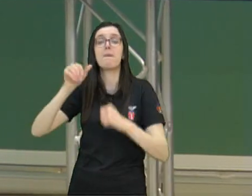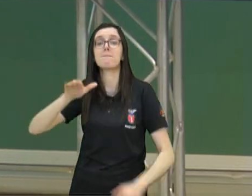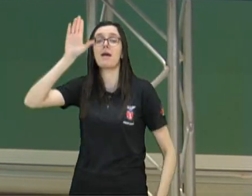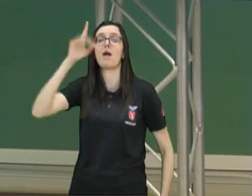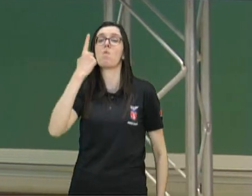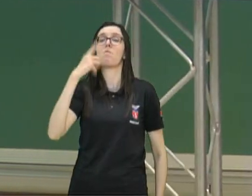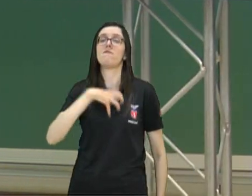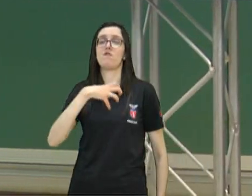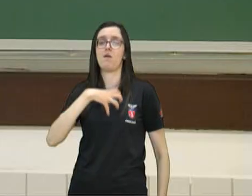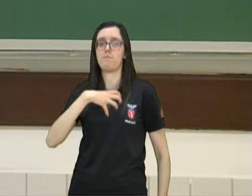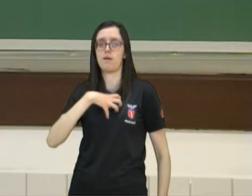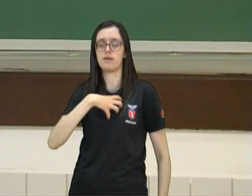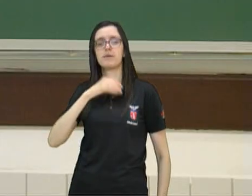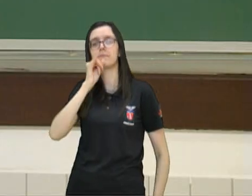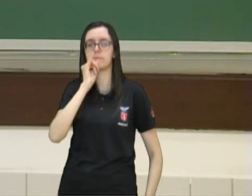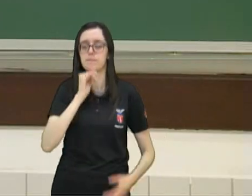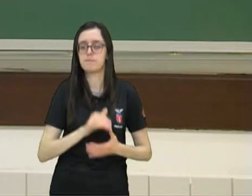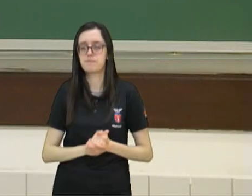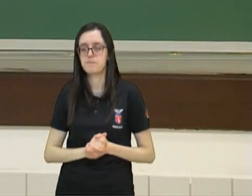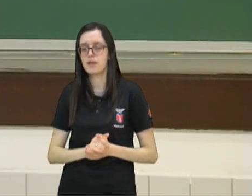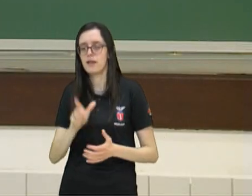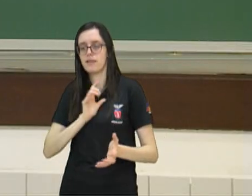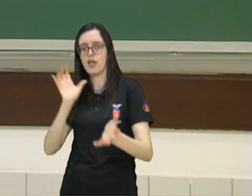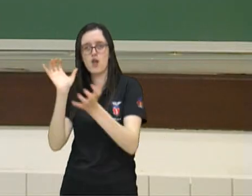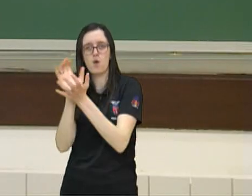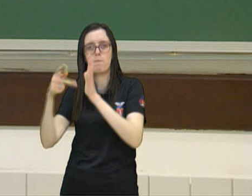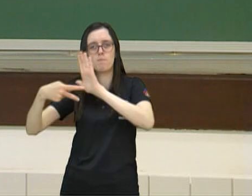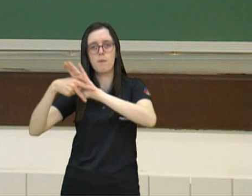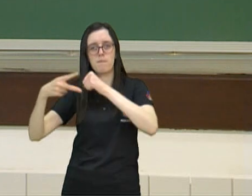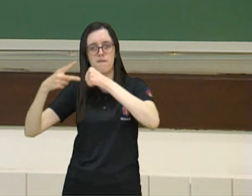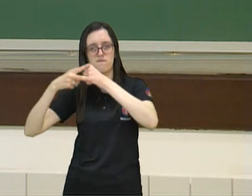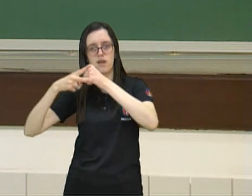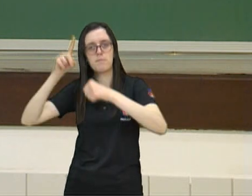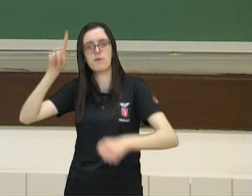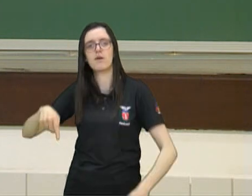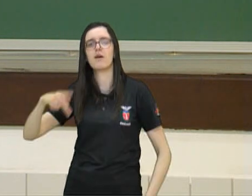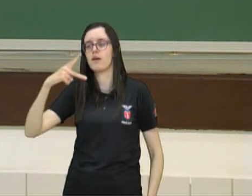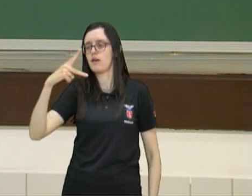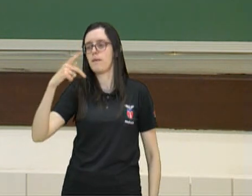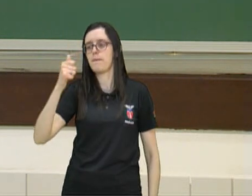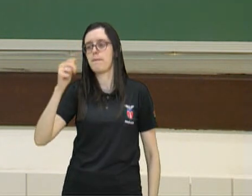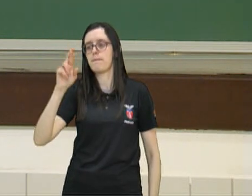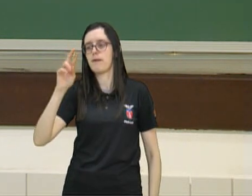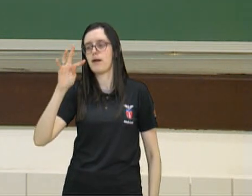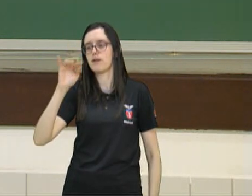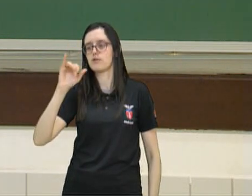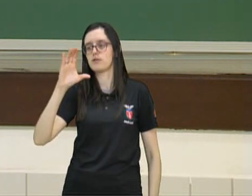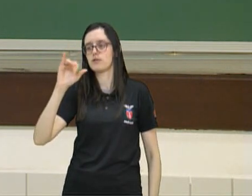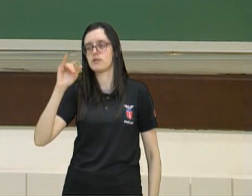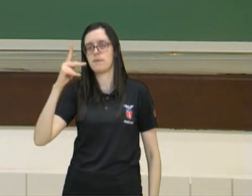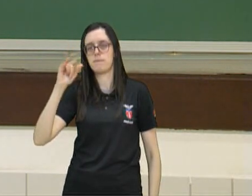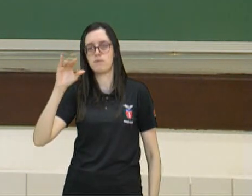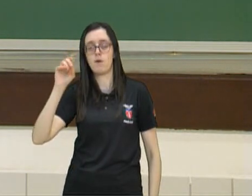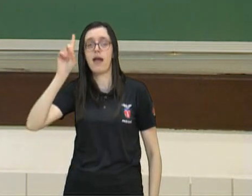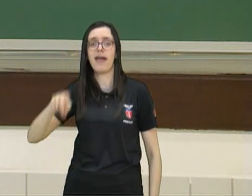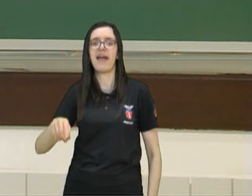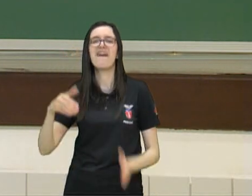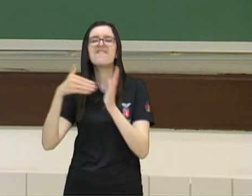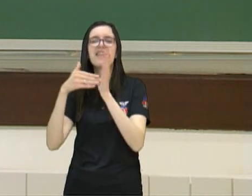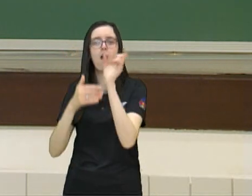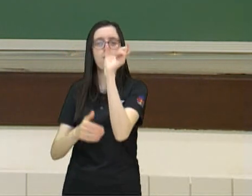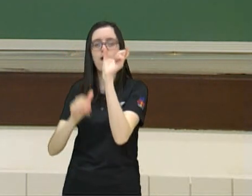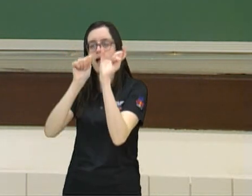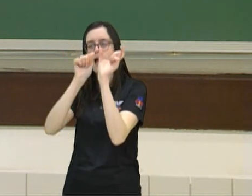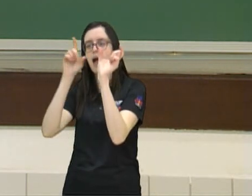no particípio. O particípio são aqueles verbos que terminam com ado e ido, certo? Então, ó,